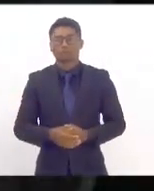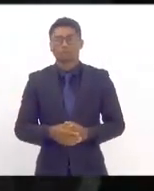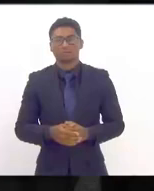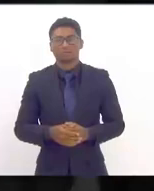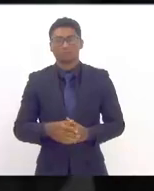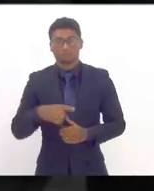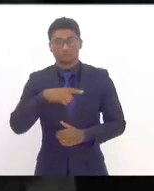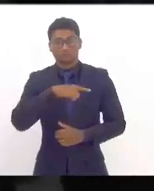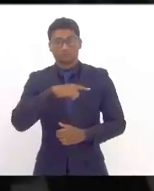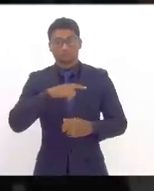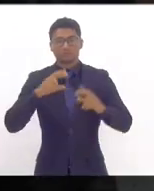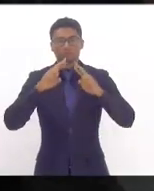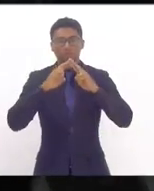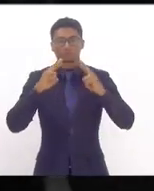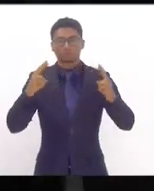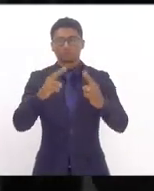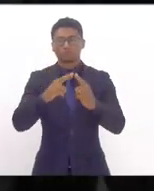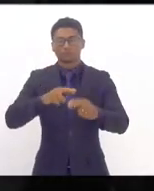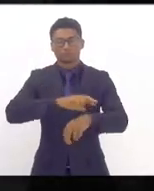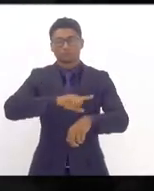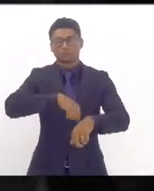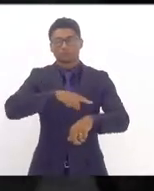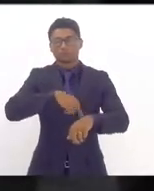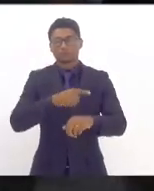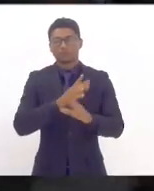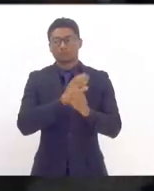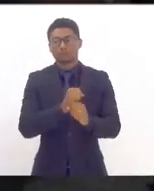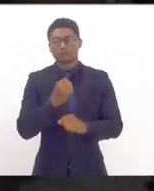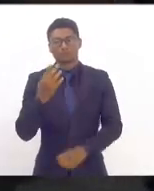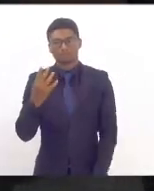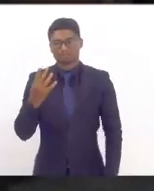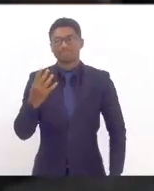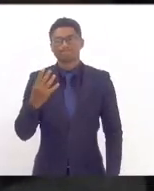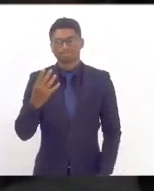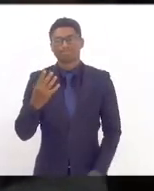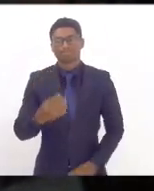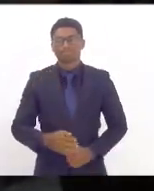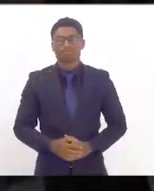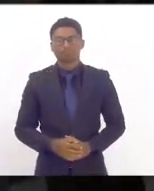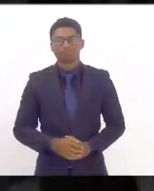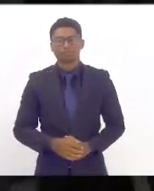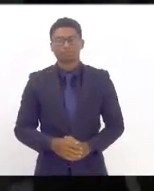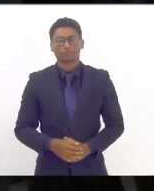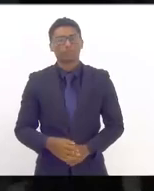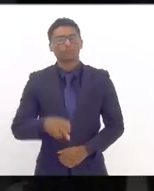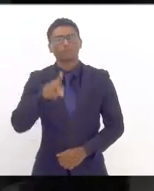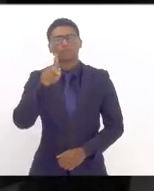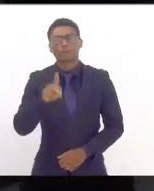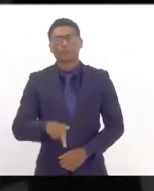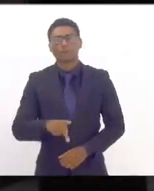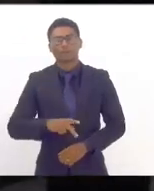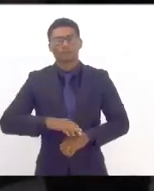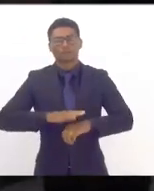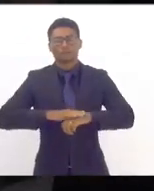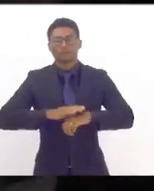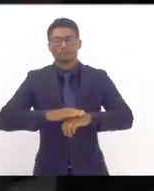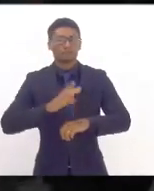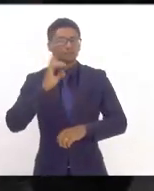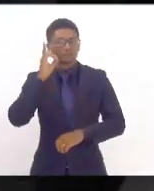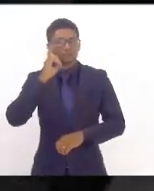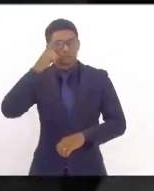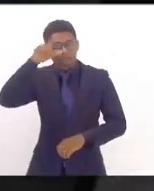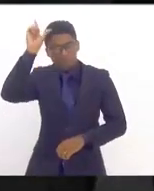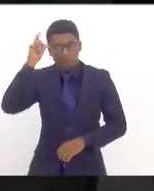audiência que duraram em torno de 4 horas sobre a presidência do nosso querido amigo deputado